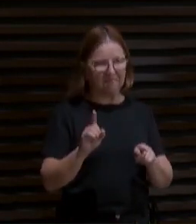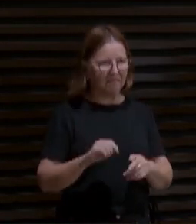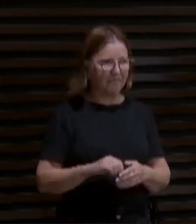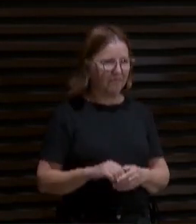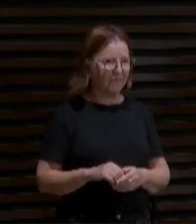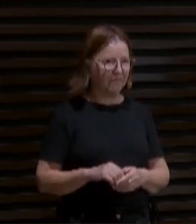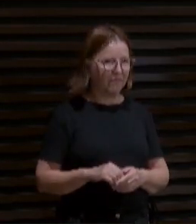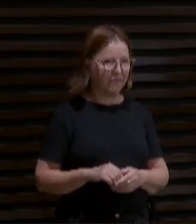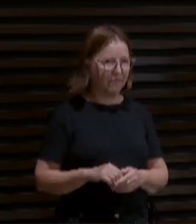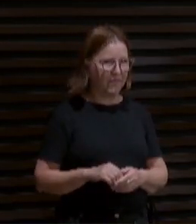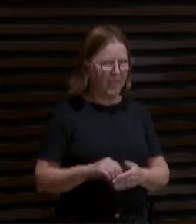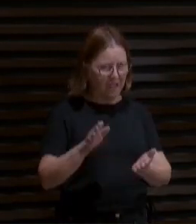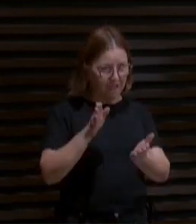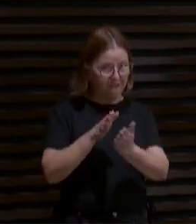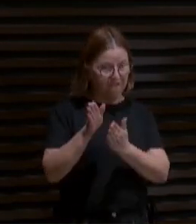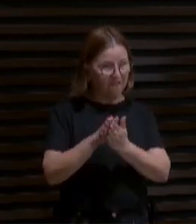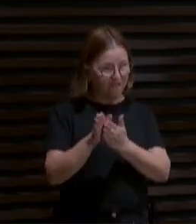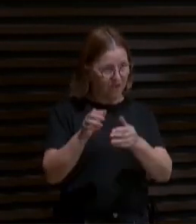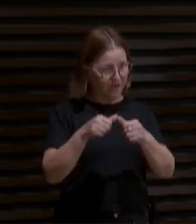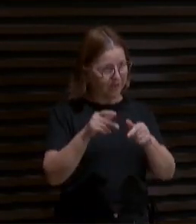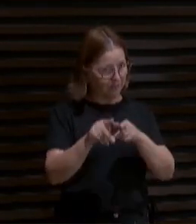Foge